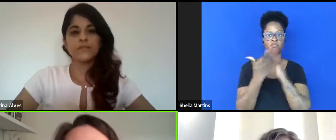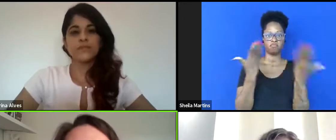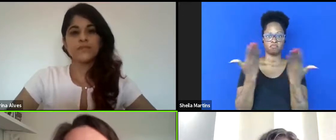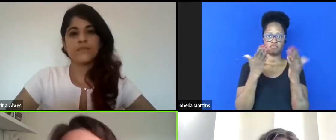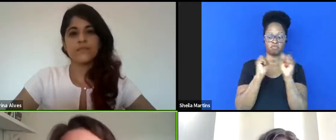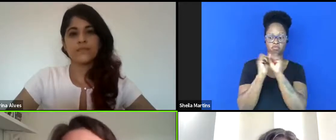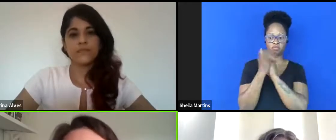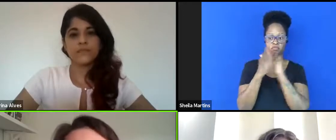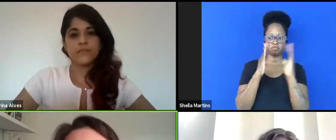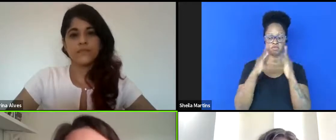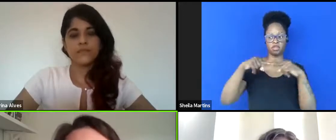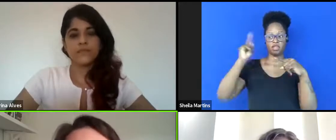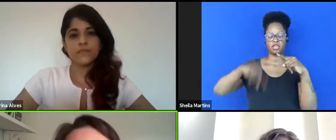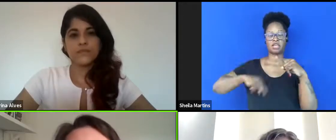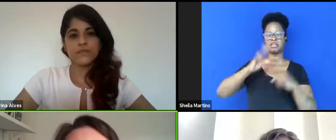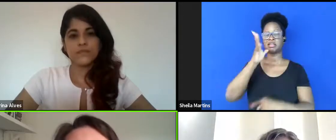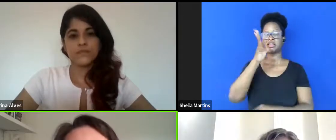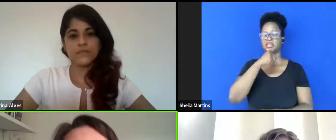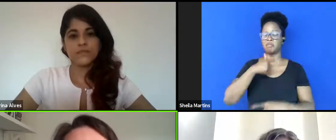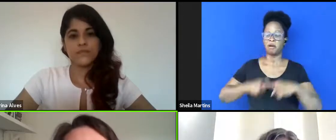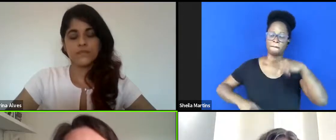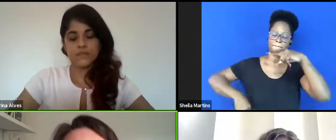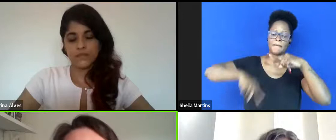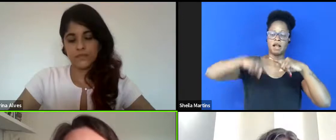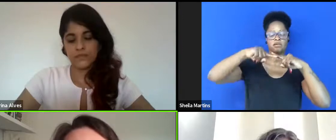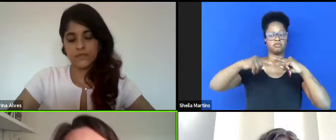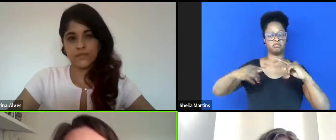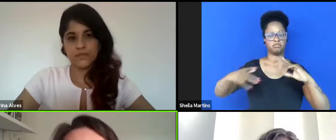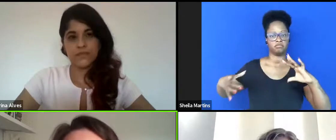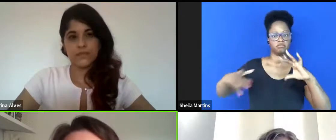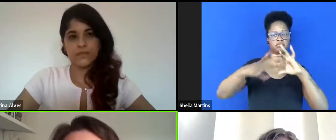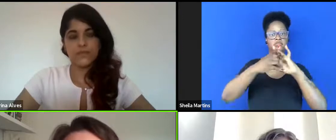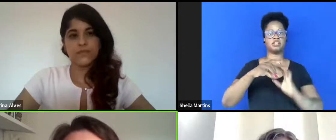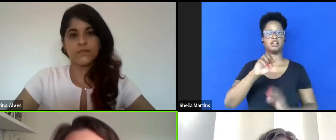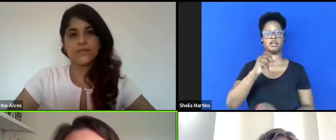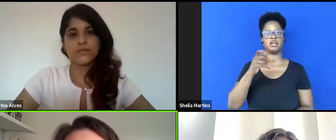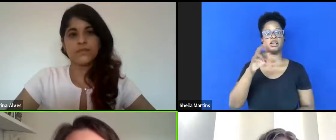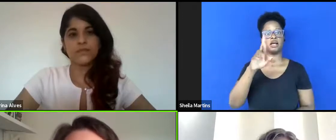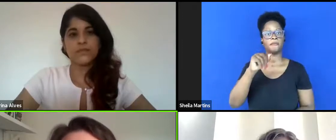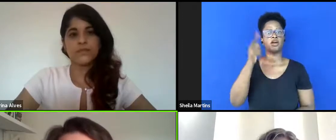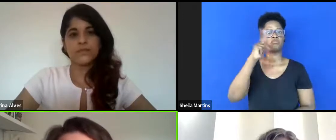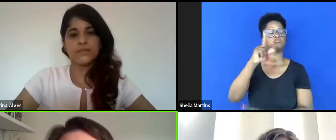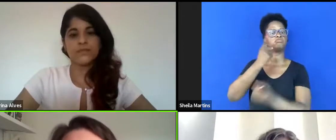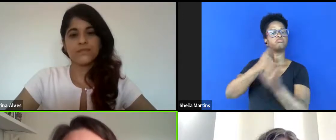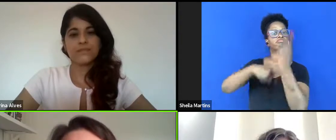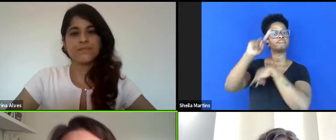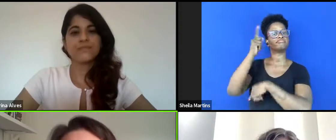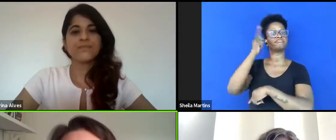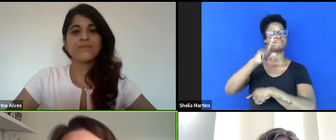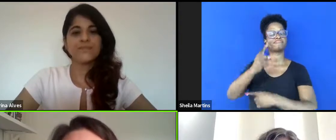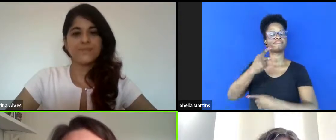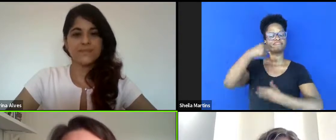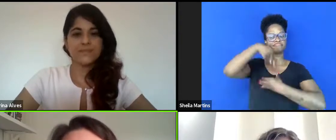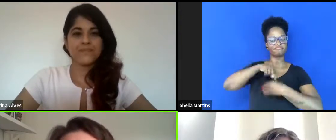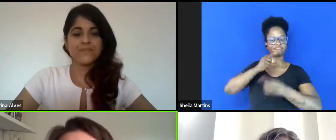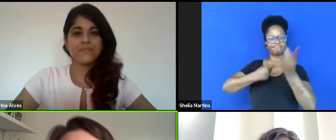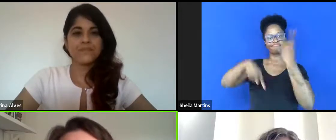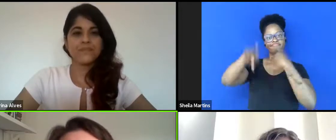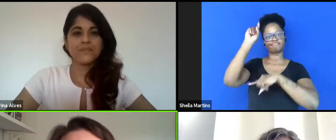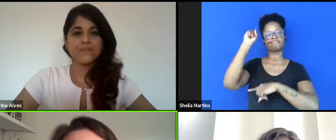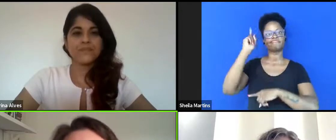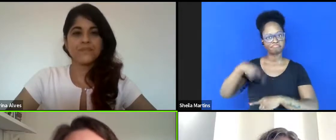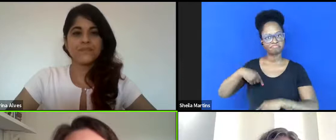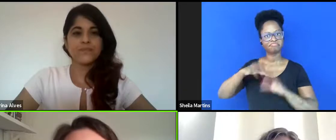pandemia, né, demora muito para ser restabelecida. Mas a Sabrina tem toda essa resiliência dentro dela, ela é praticamente um fenômeno